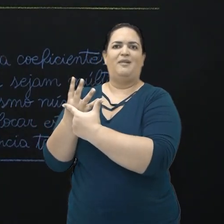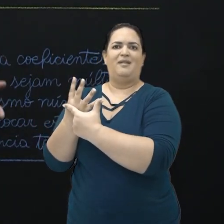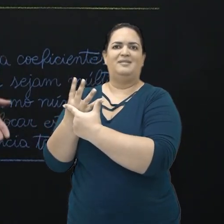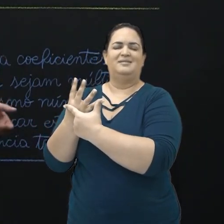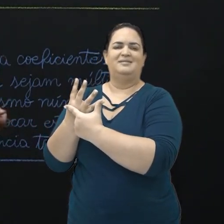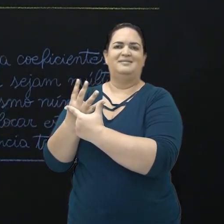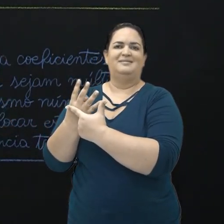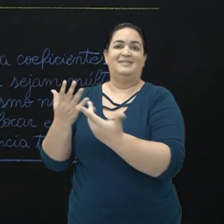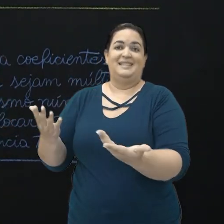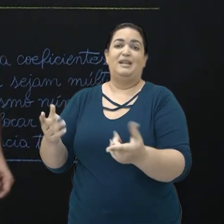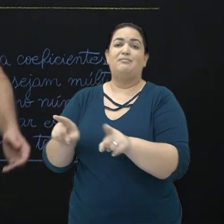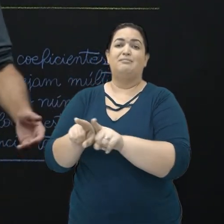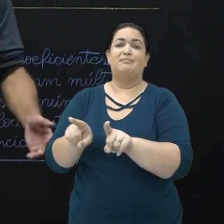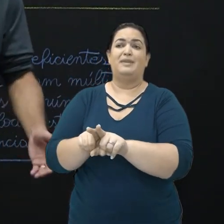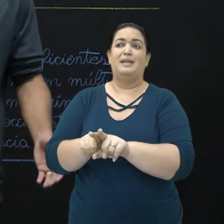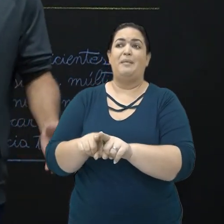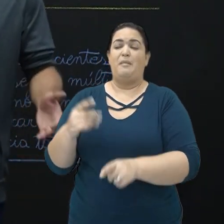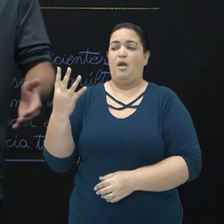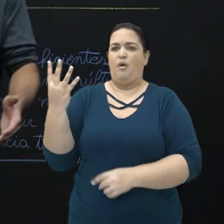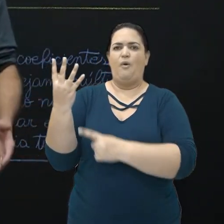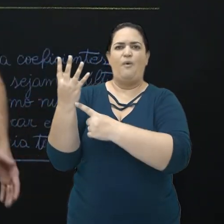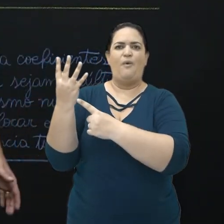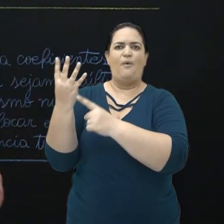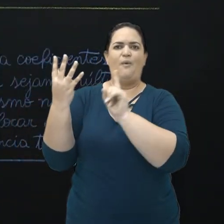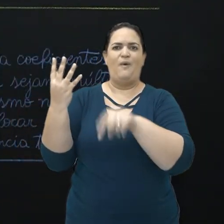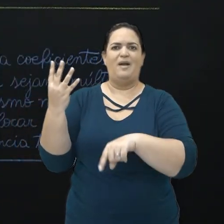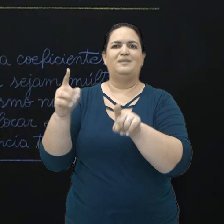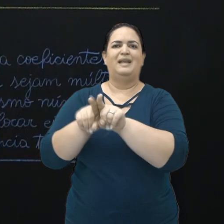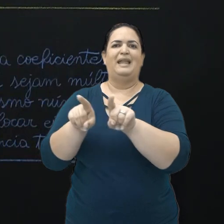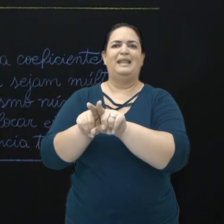4. Automaticamente, então, o 4 é o